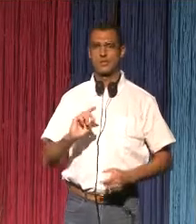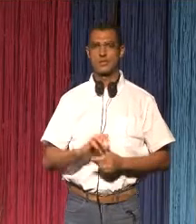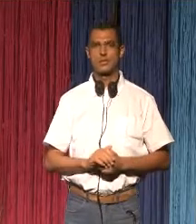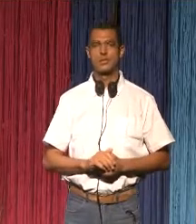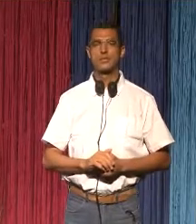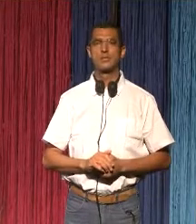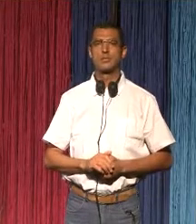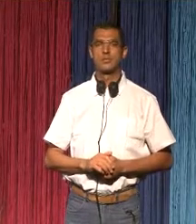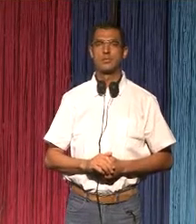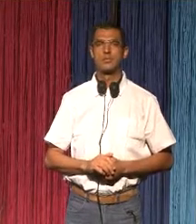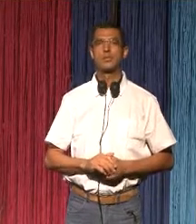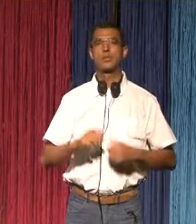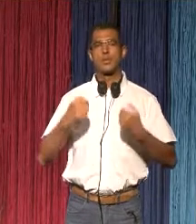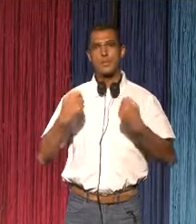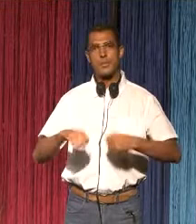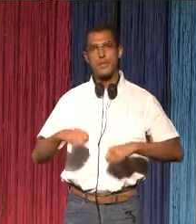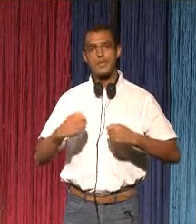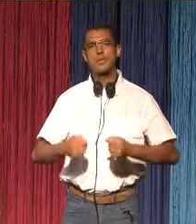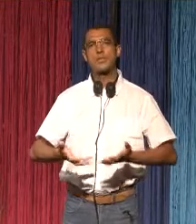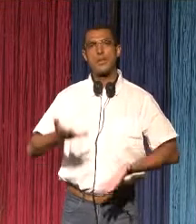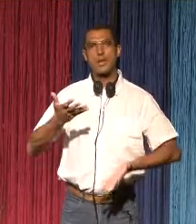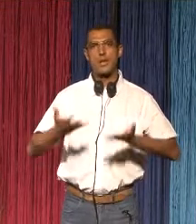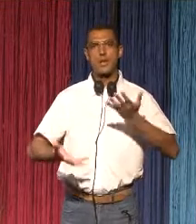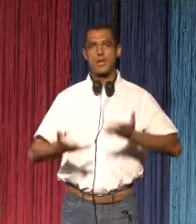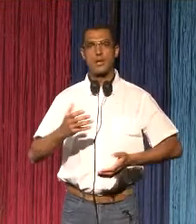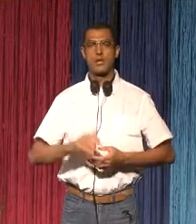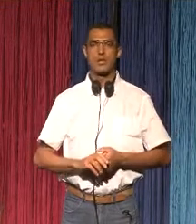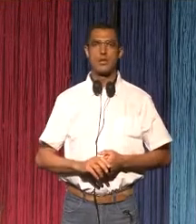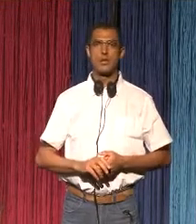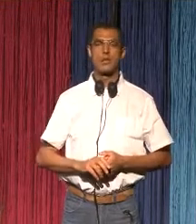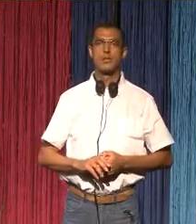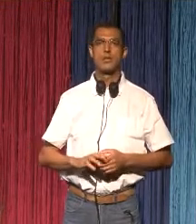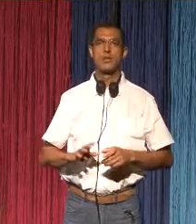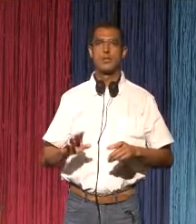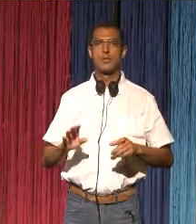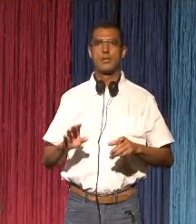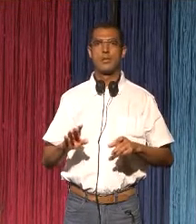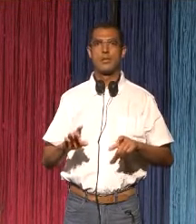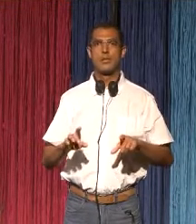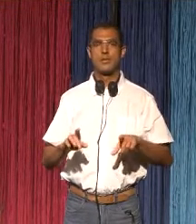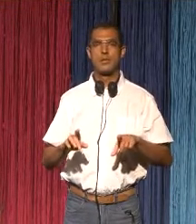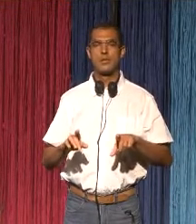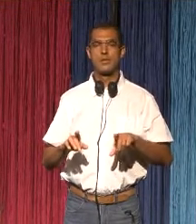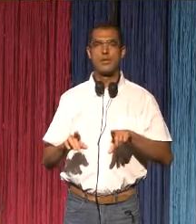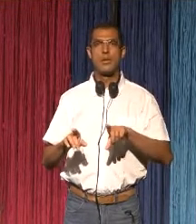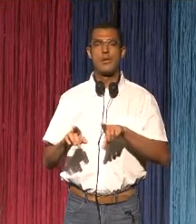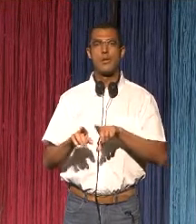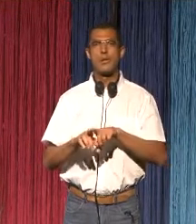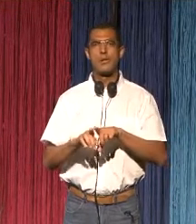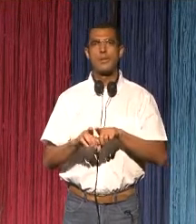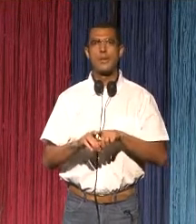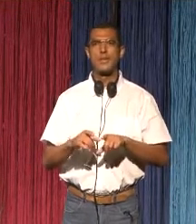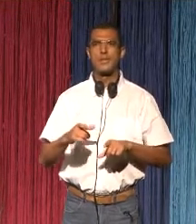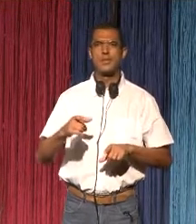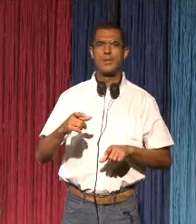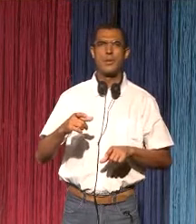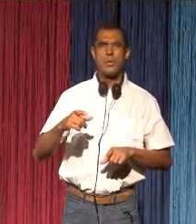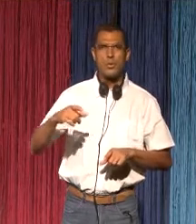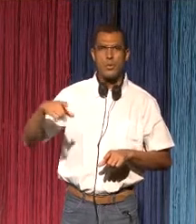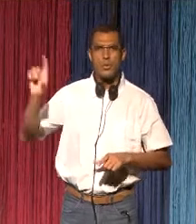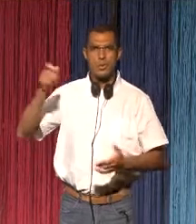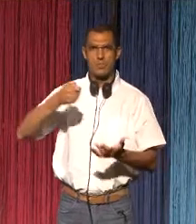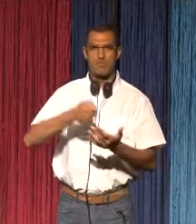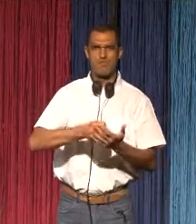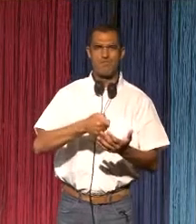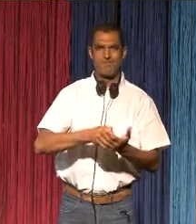Mas então eu concordo. Agora, por outro lado, o extremo oposto eu acho complicado, você entende?